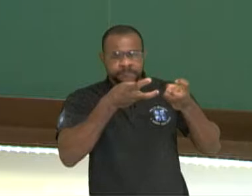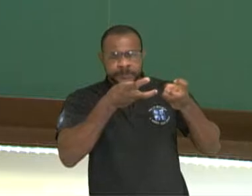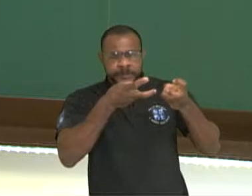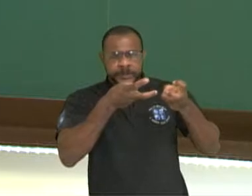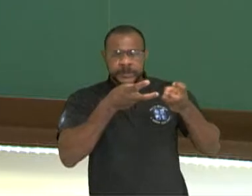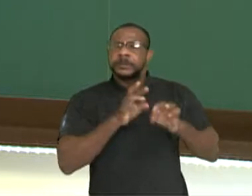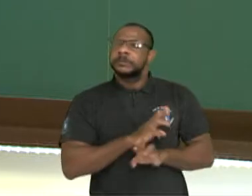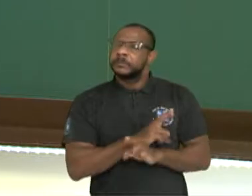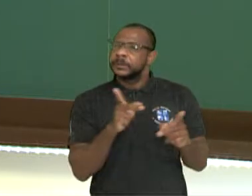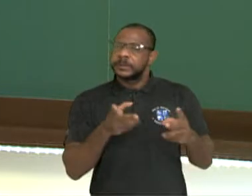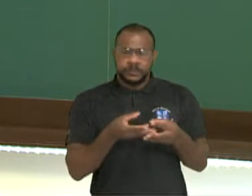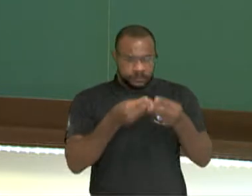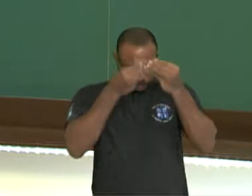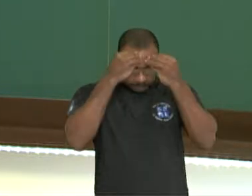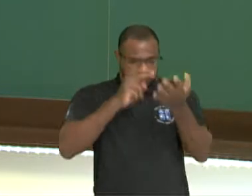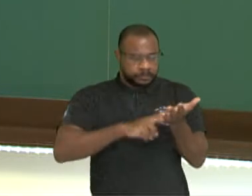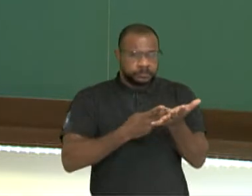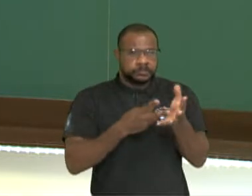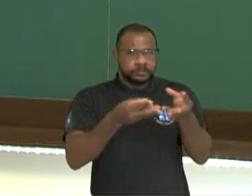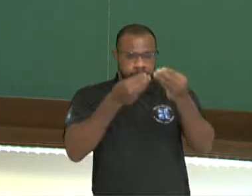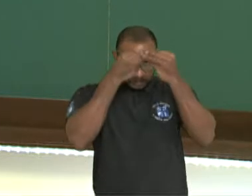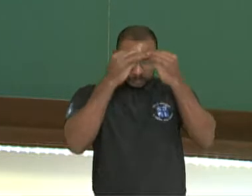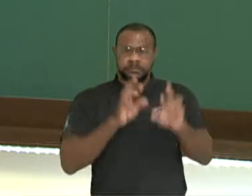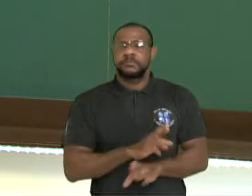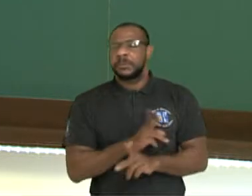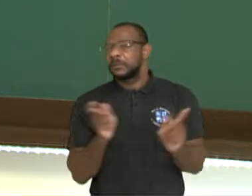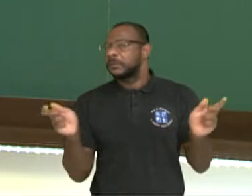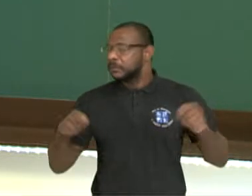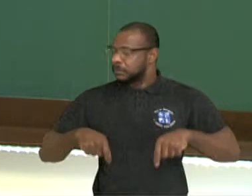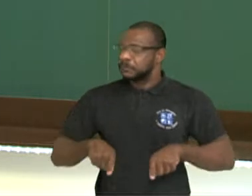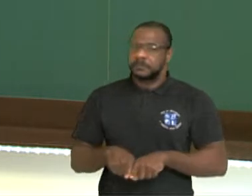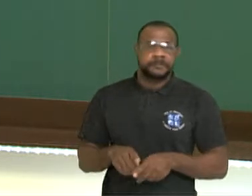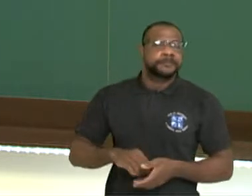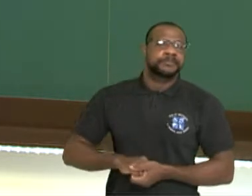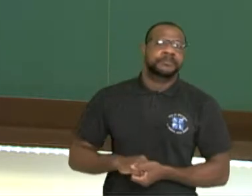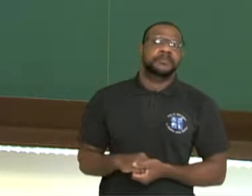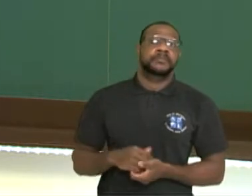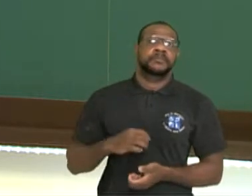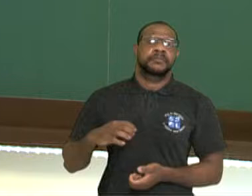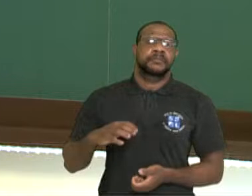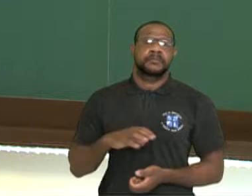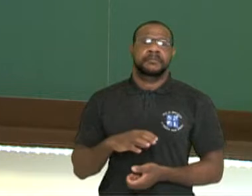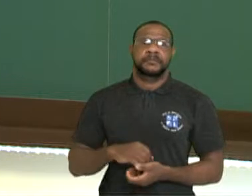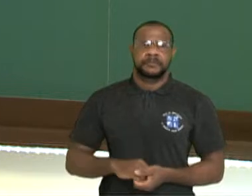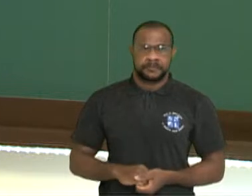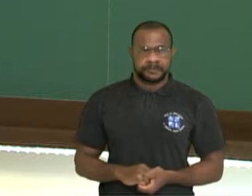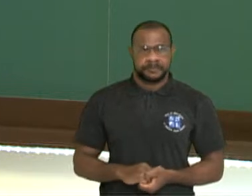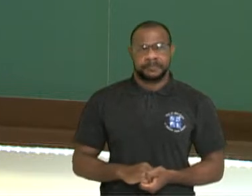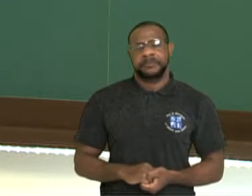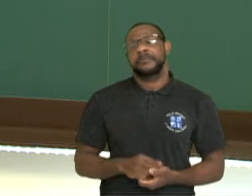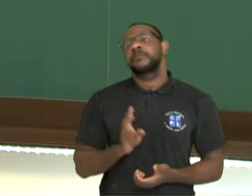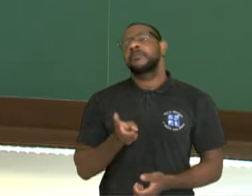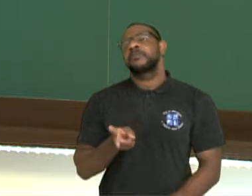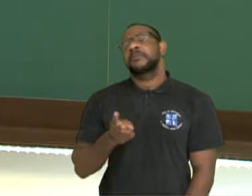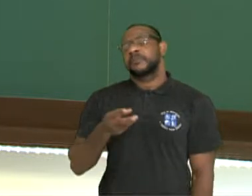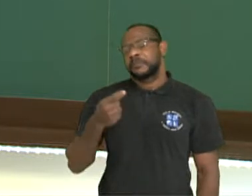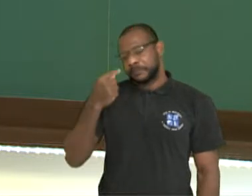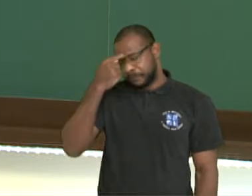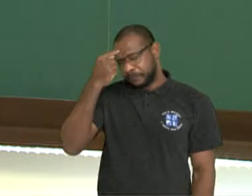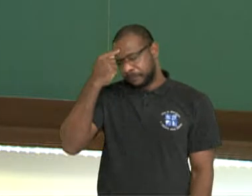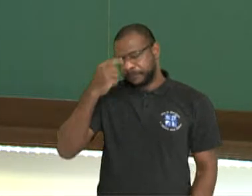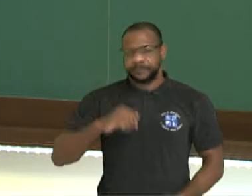pouco diferente, certo? Pero vamos aí então, vamos a pensar, continuar pensando,